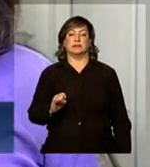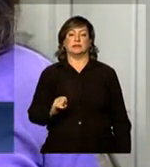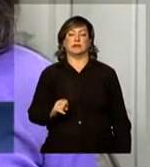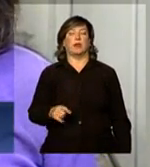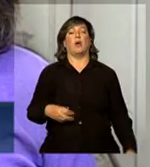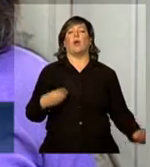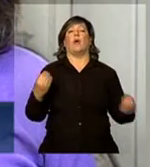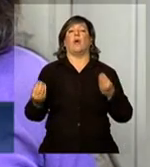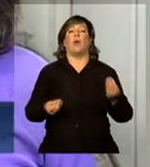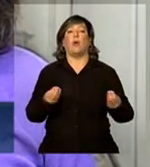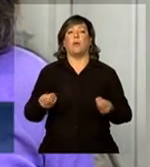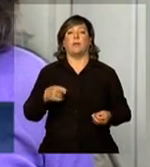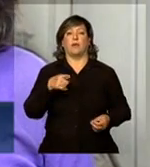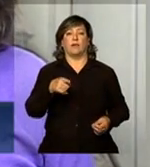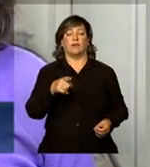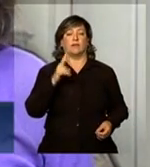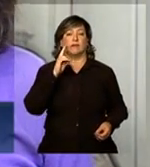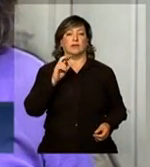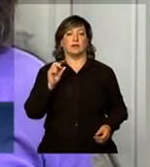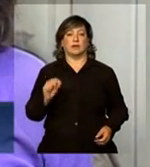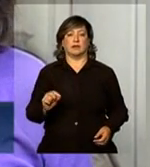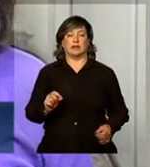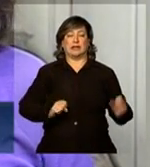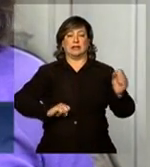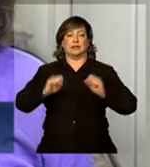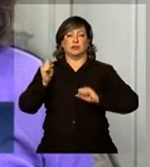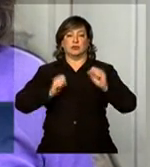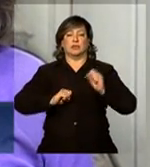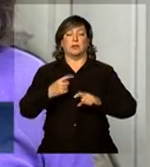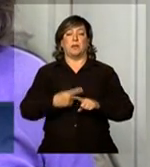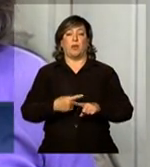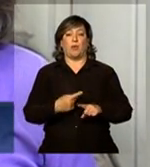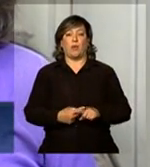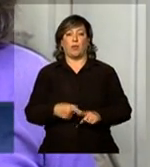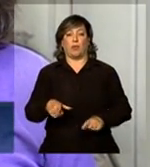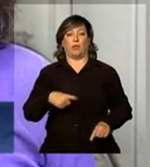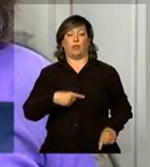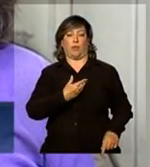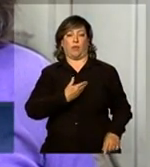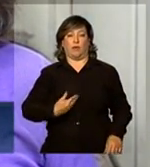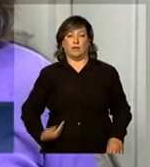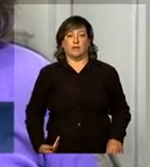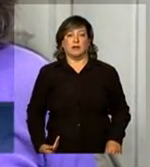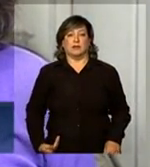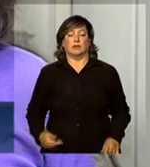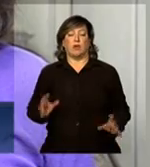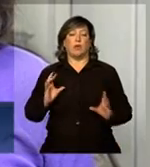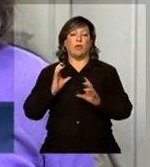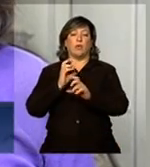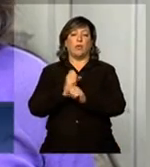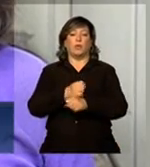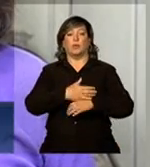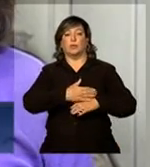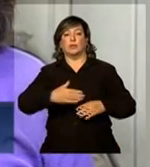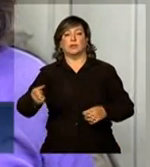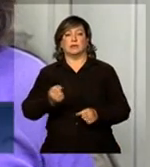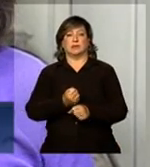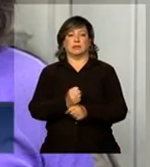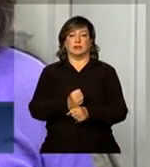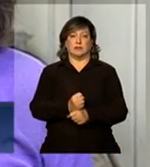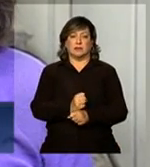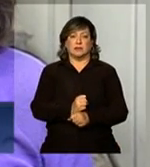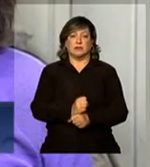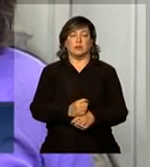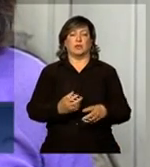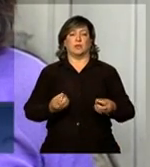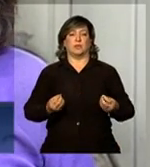como é que o senhor vê a indústria, porque o governo, ao longo dos últimos anos, fez um maciço